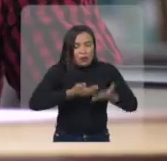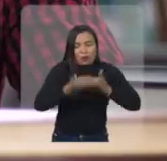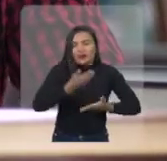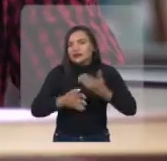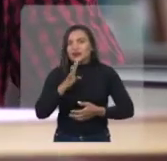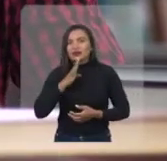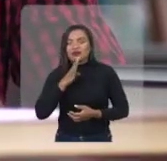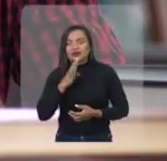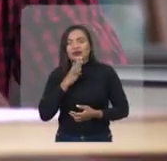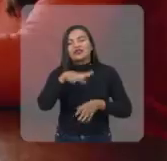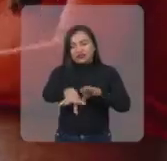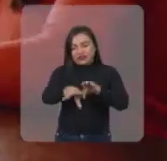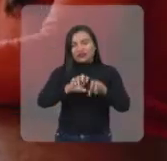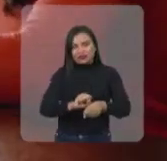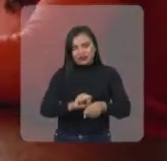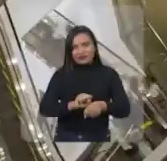e qualificação.